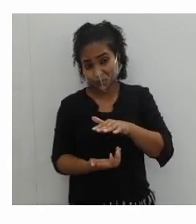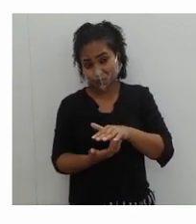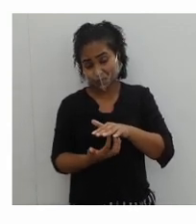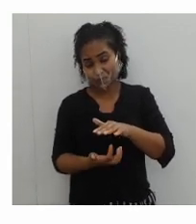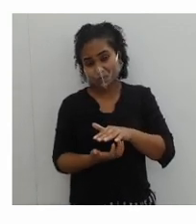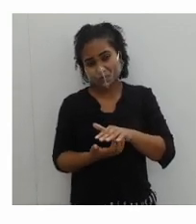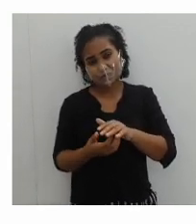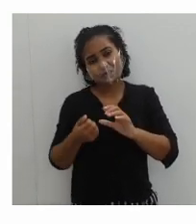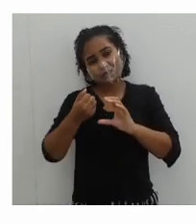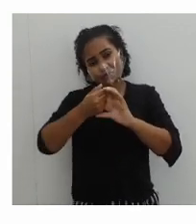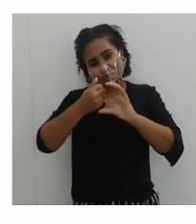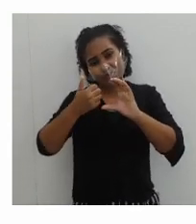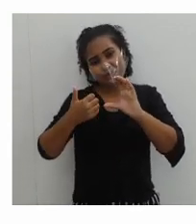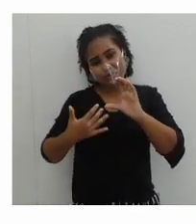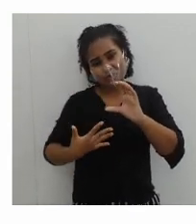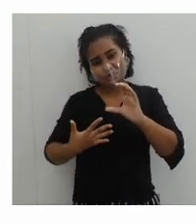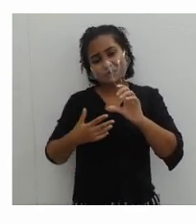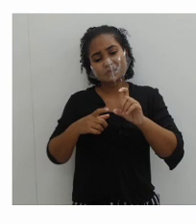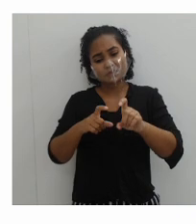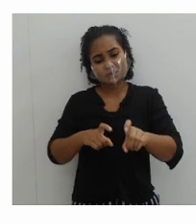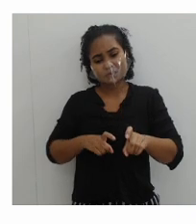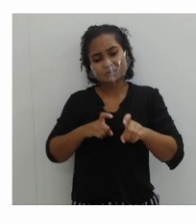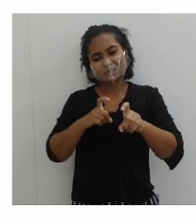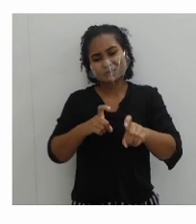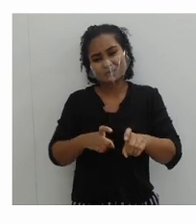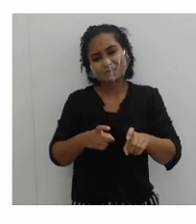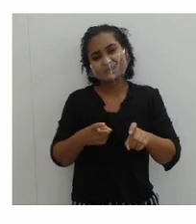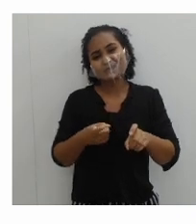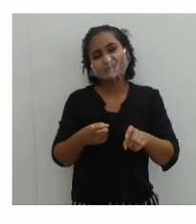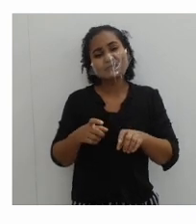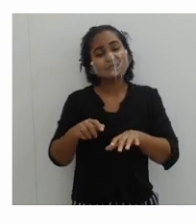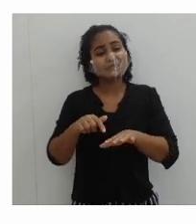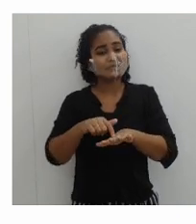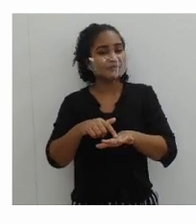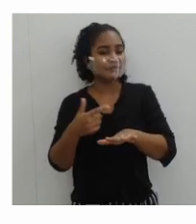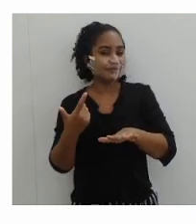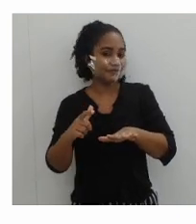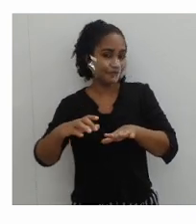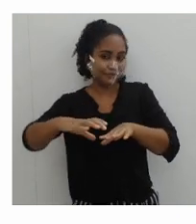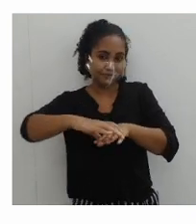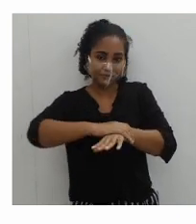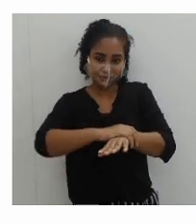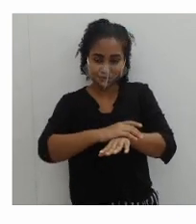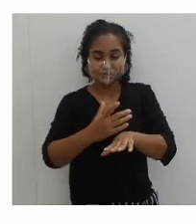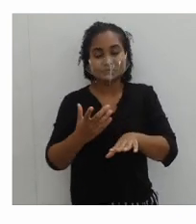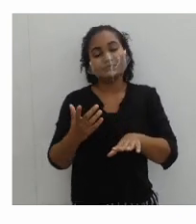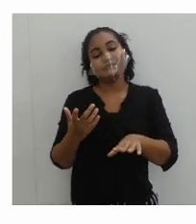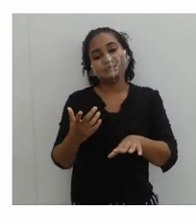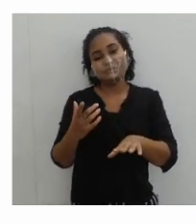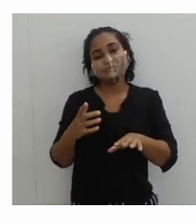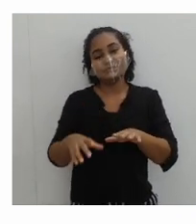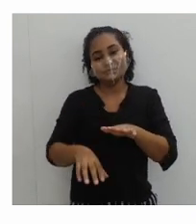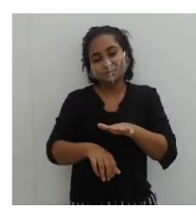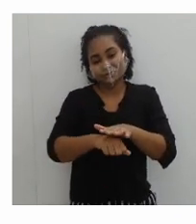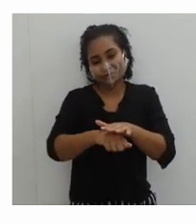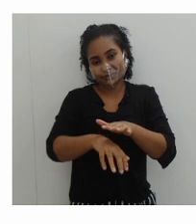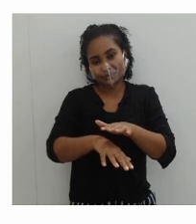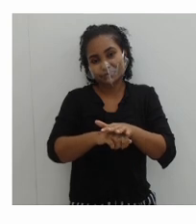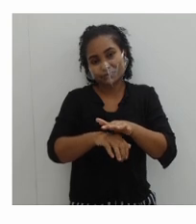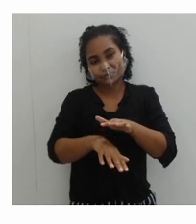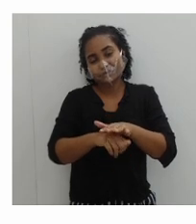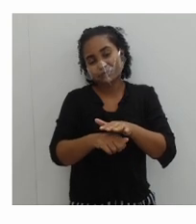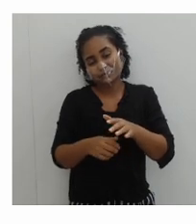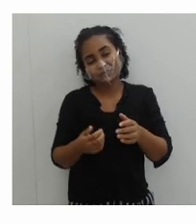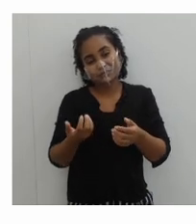doença muito característica de agricultores, porque normalmente estão descalços no solo e tem a contaminação com